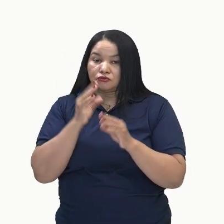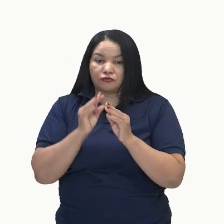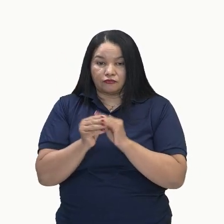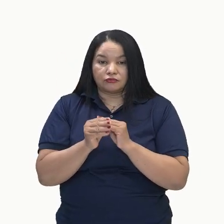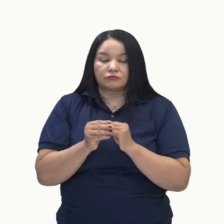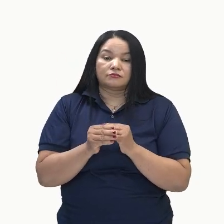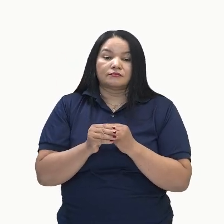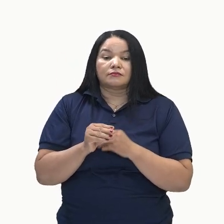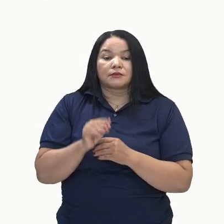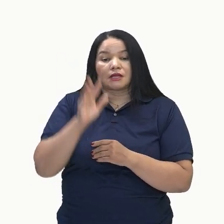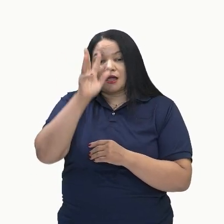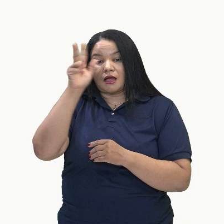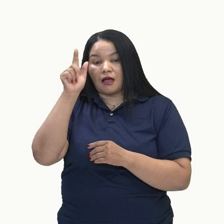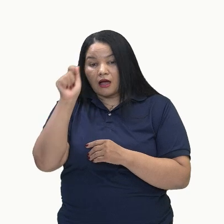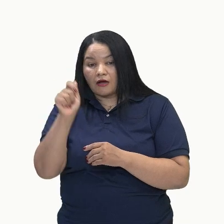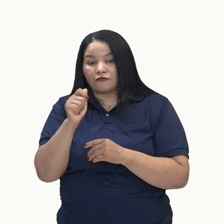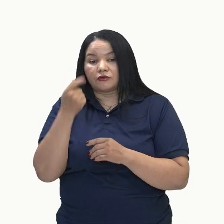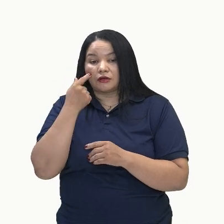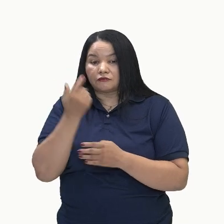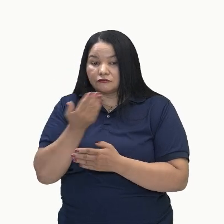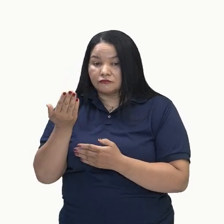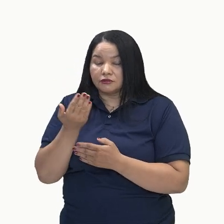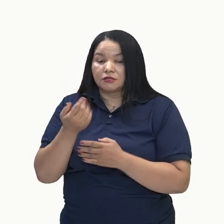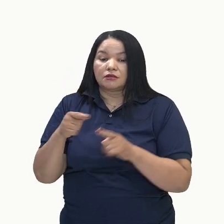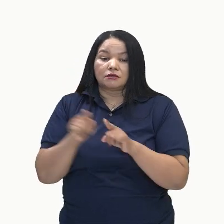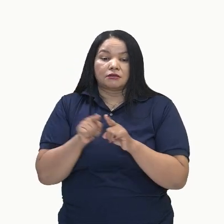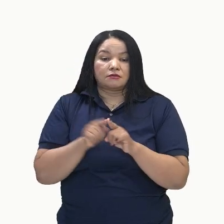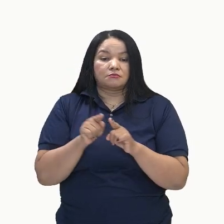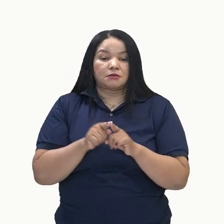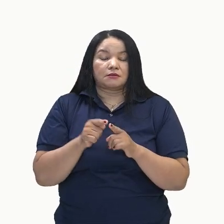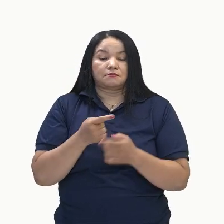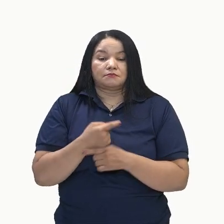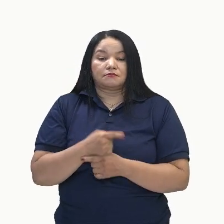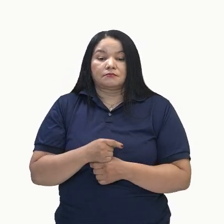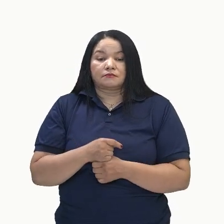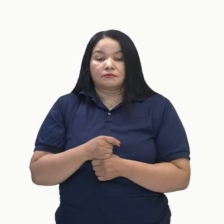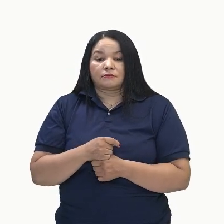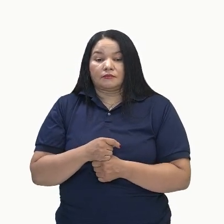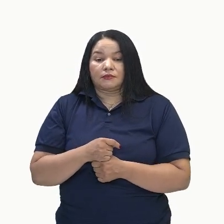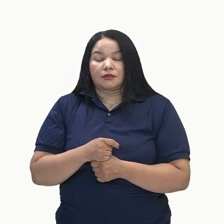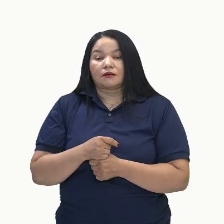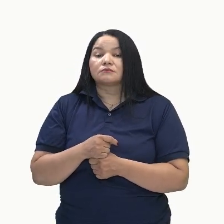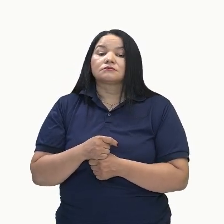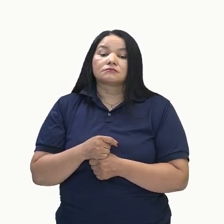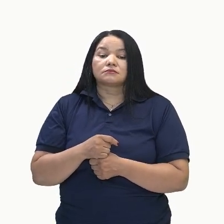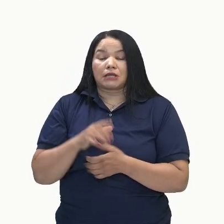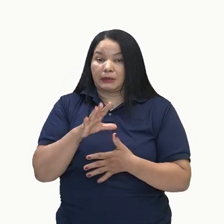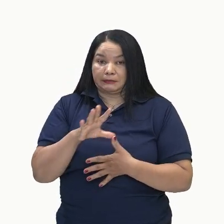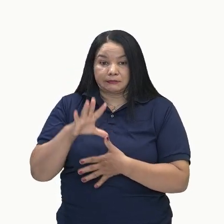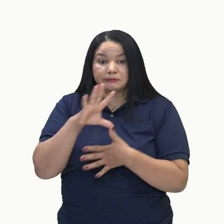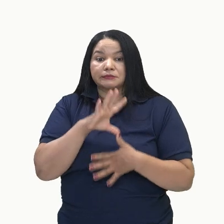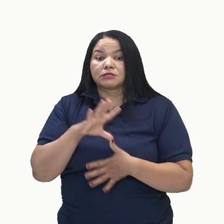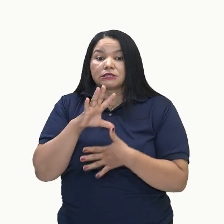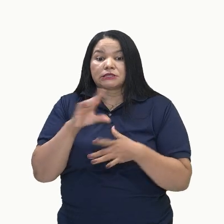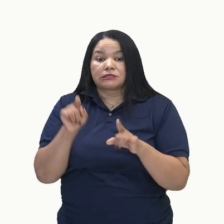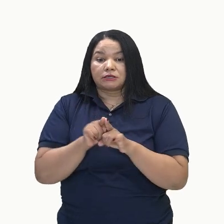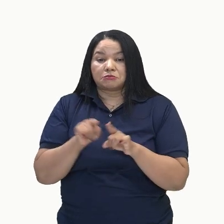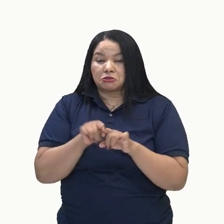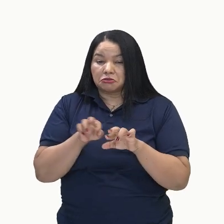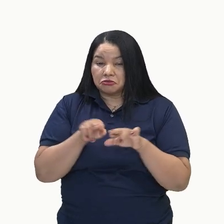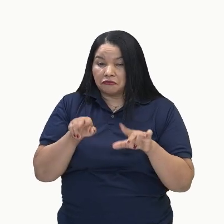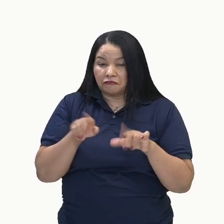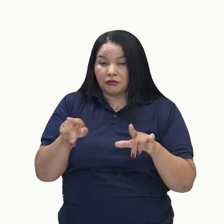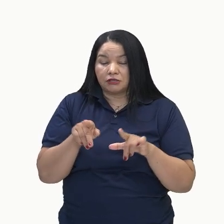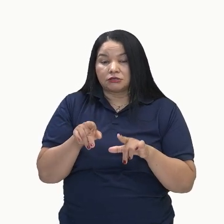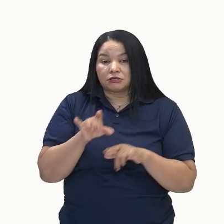África subsaariana, no continente americano, olha só, aqui a diferença, né? O